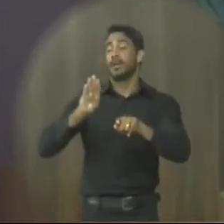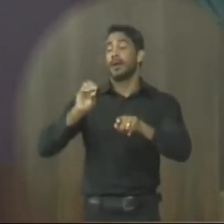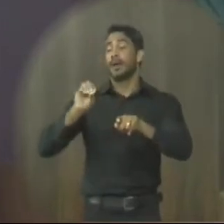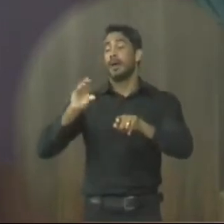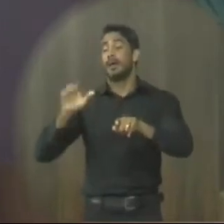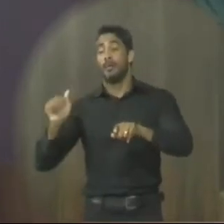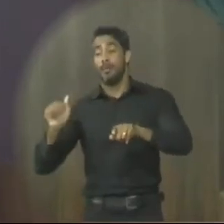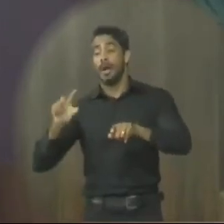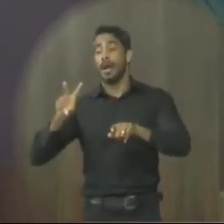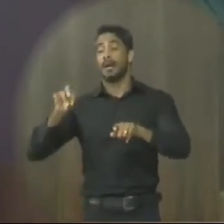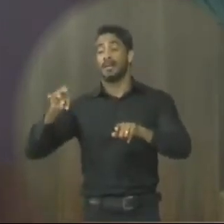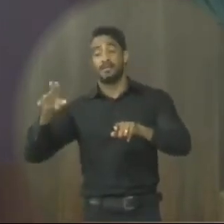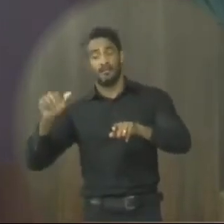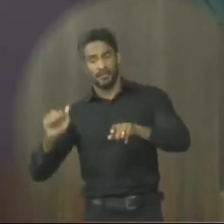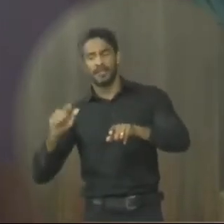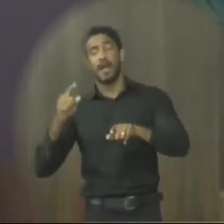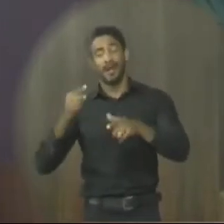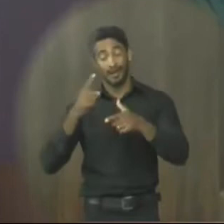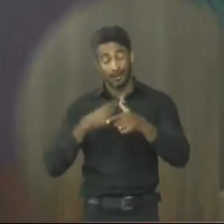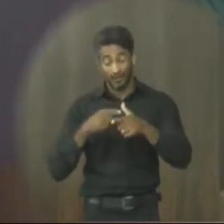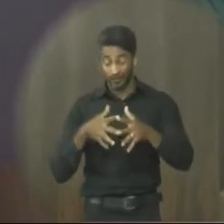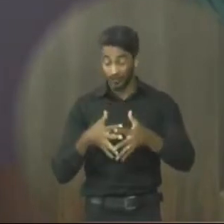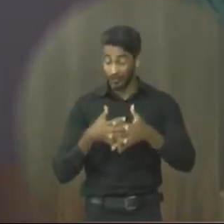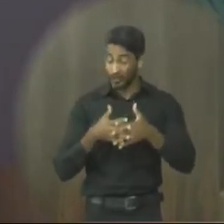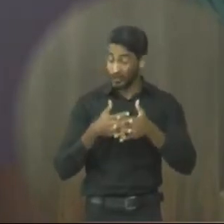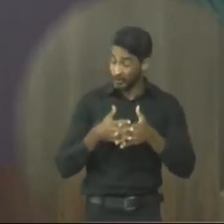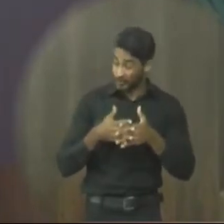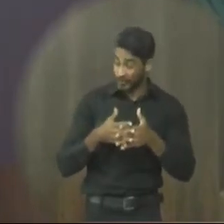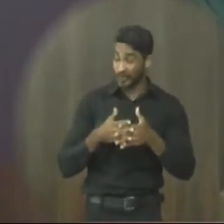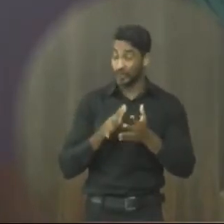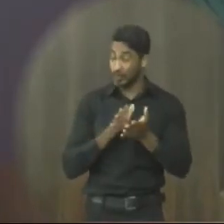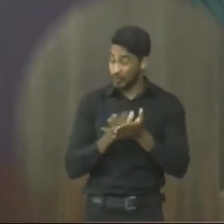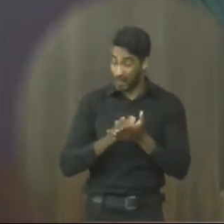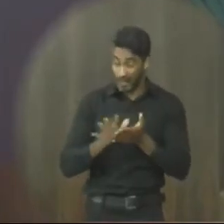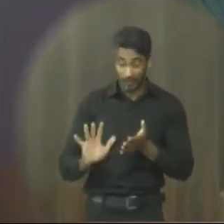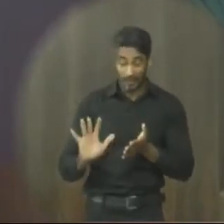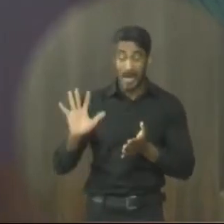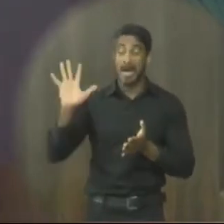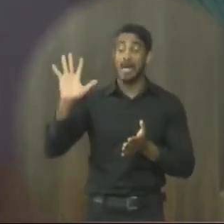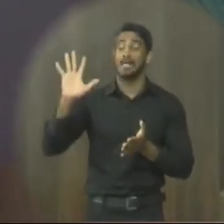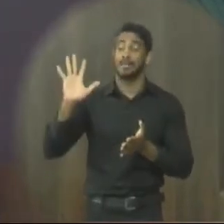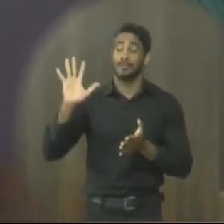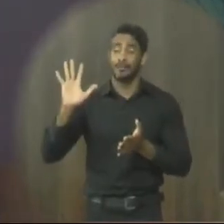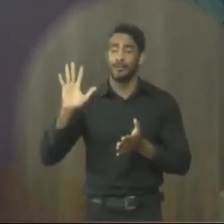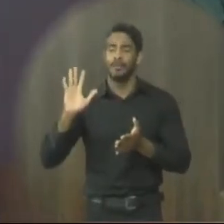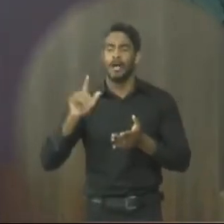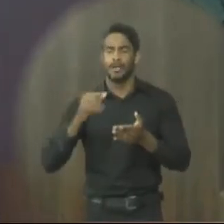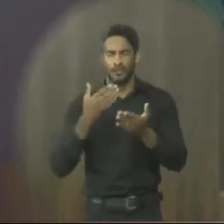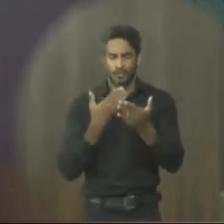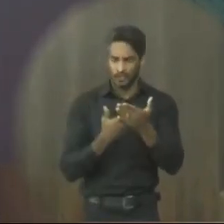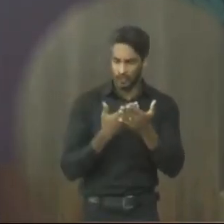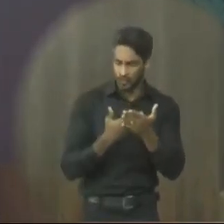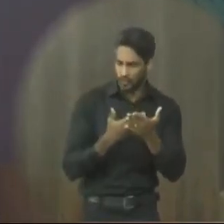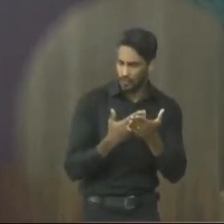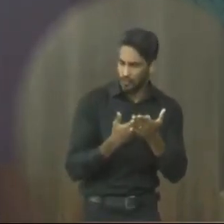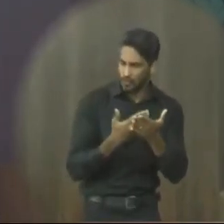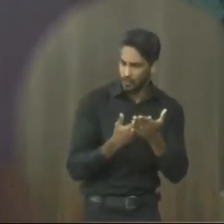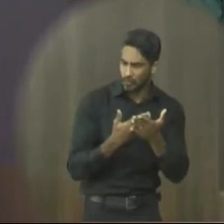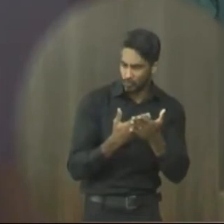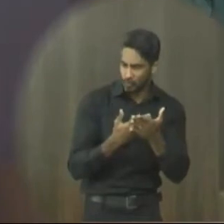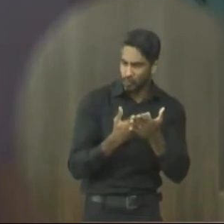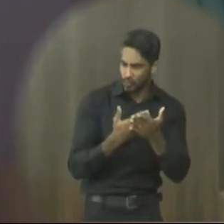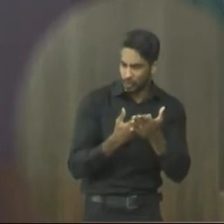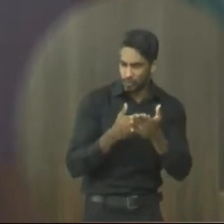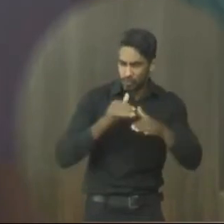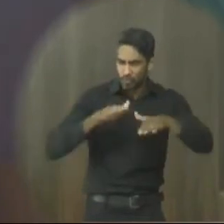é uma situação também difícil, complexa, investimento altíssimo. A gente fez um estudo prévio,